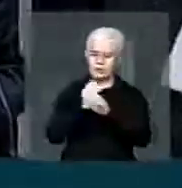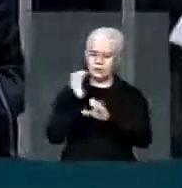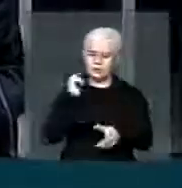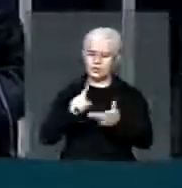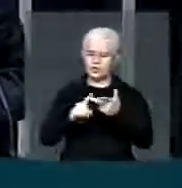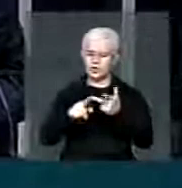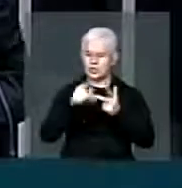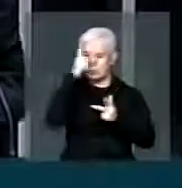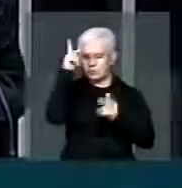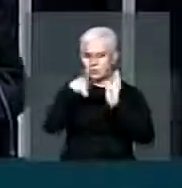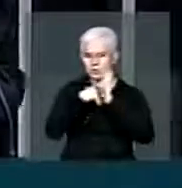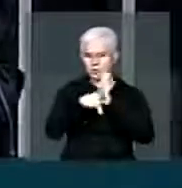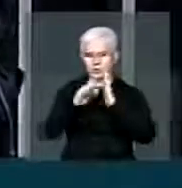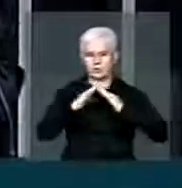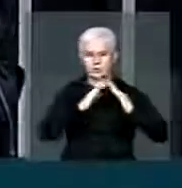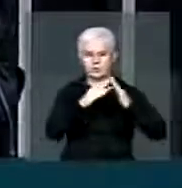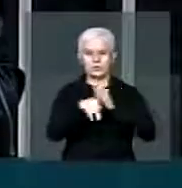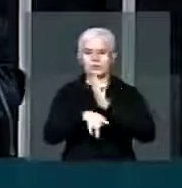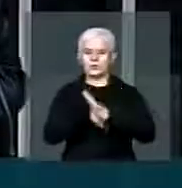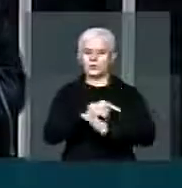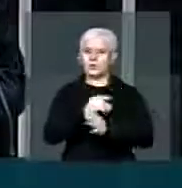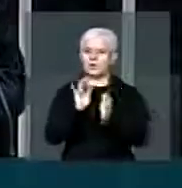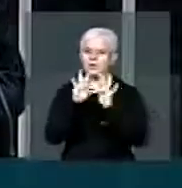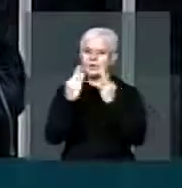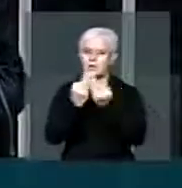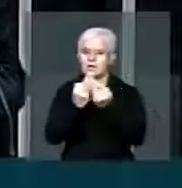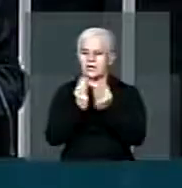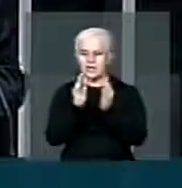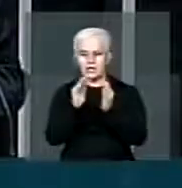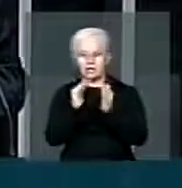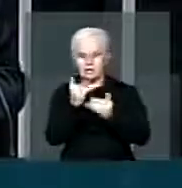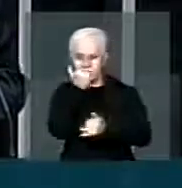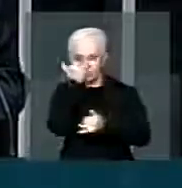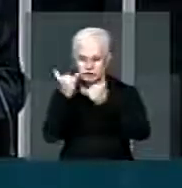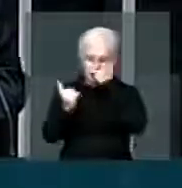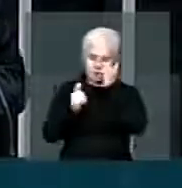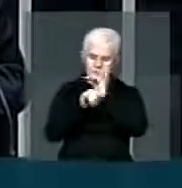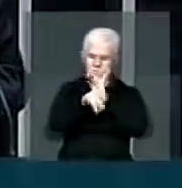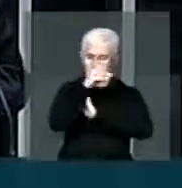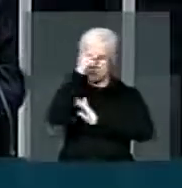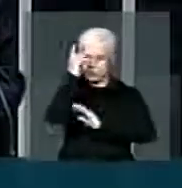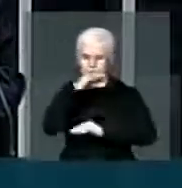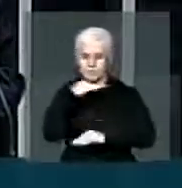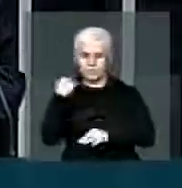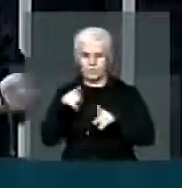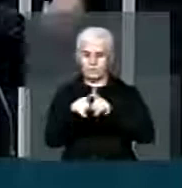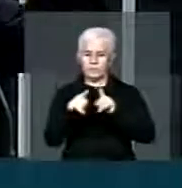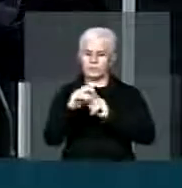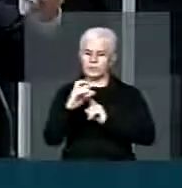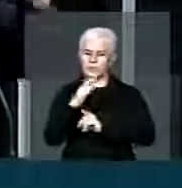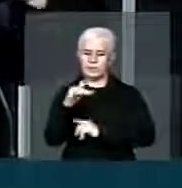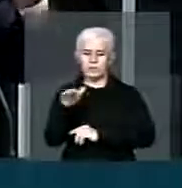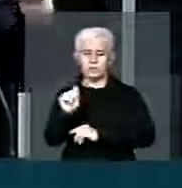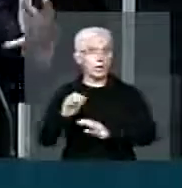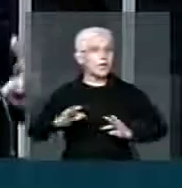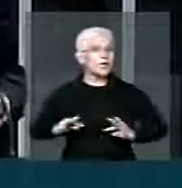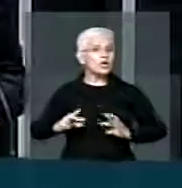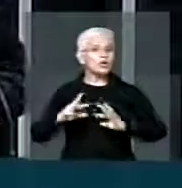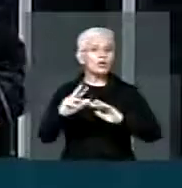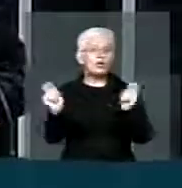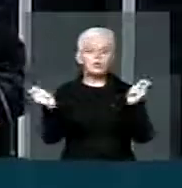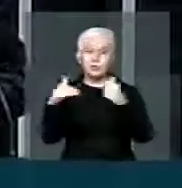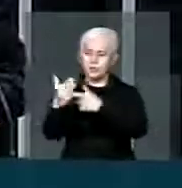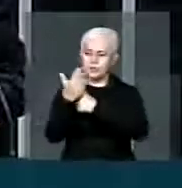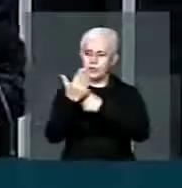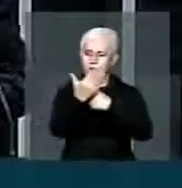de estabelecimento, familiares das vítimas, todos os segmentos, a BNT, o CREA, para que todos trouxessem as